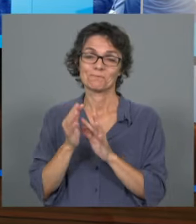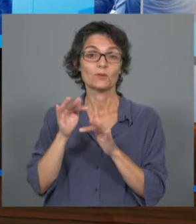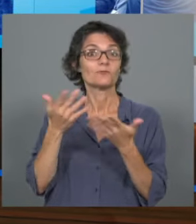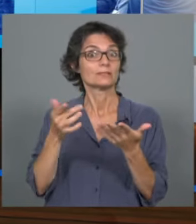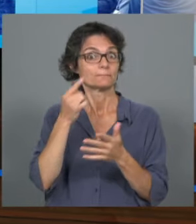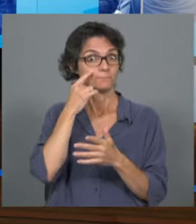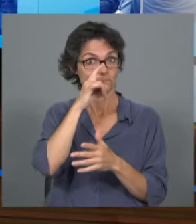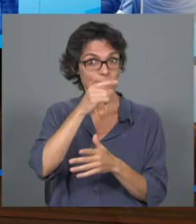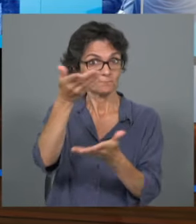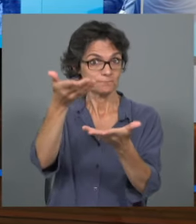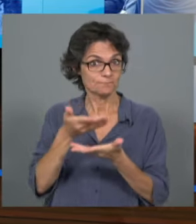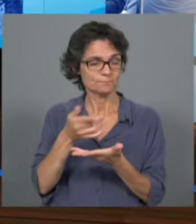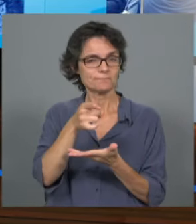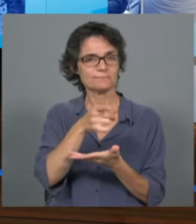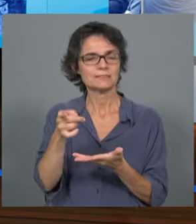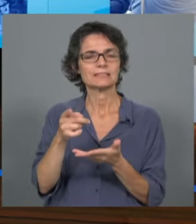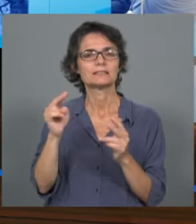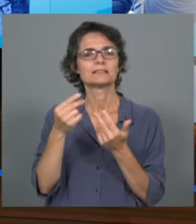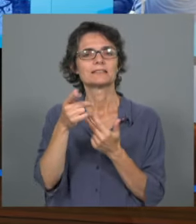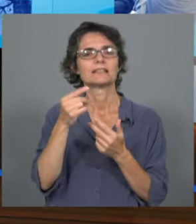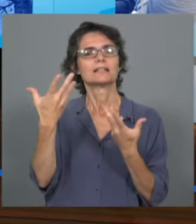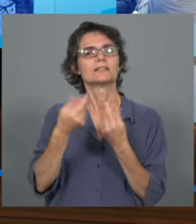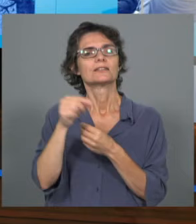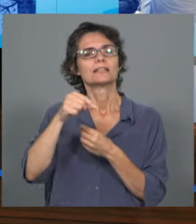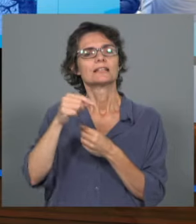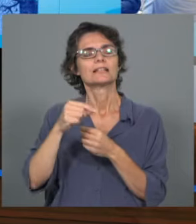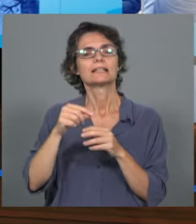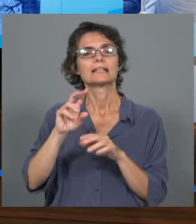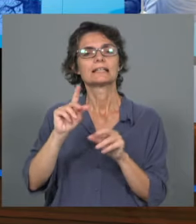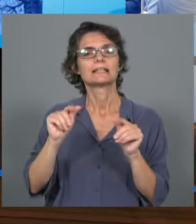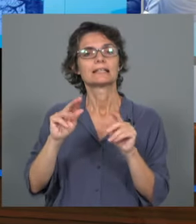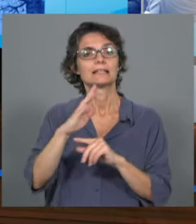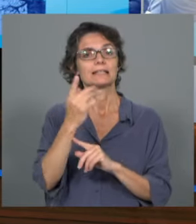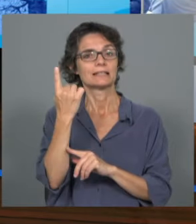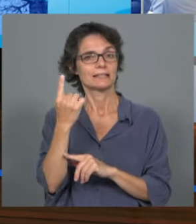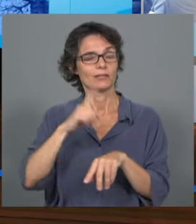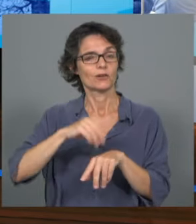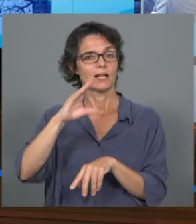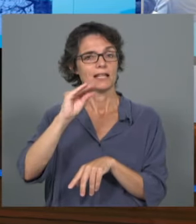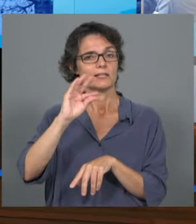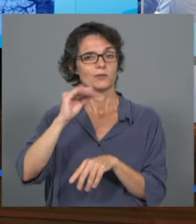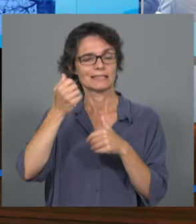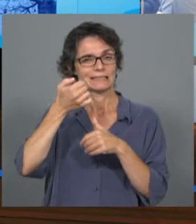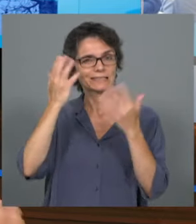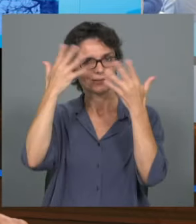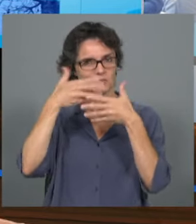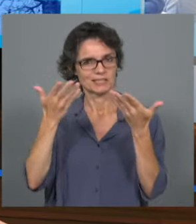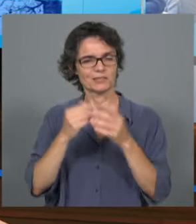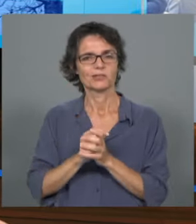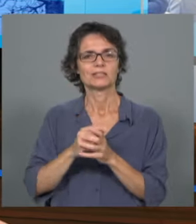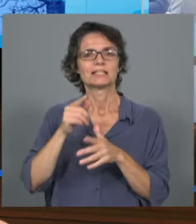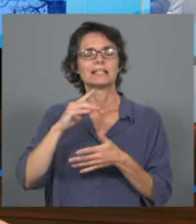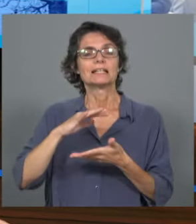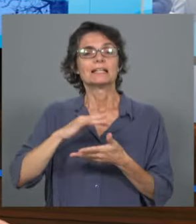fica ainda o convite para que mais logo se junte ao auditório da Antena 1 e acompanhe pelas 22h45